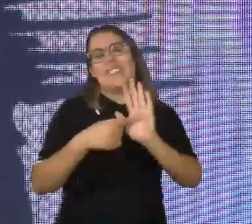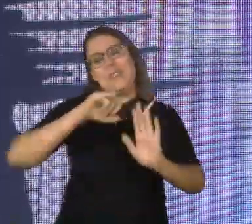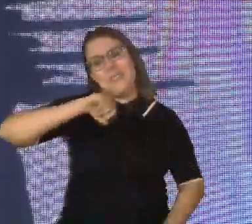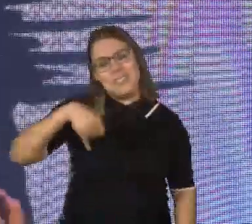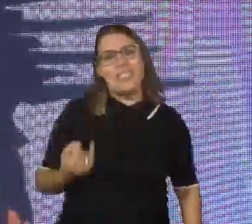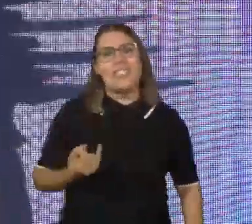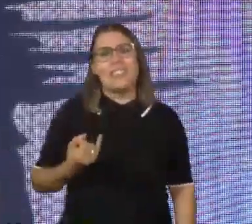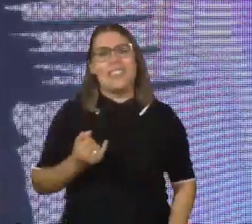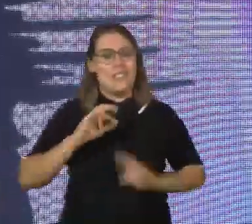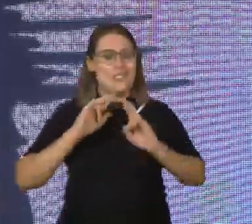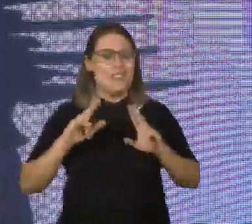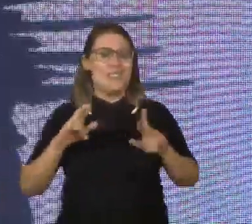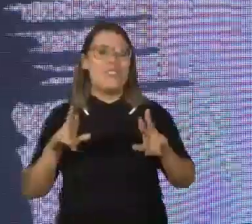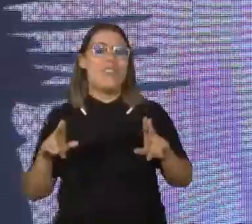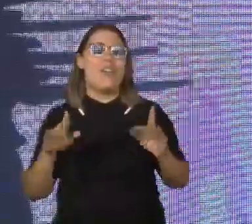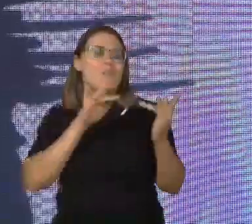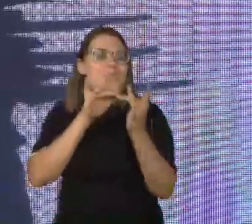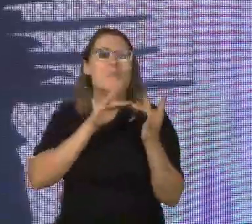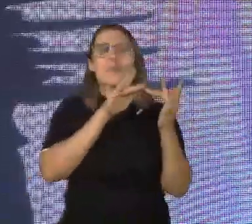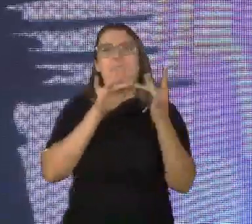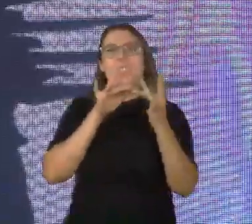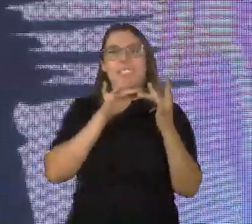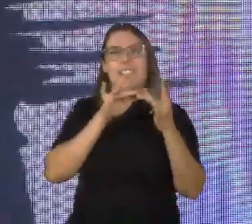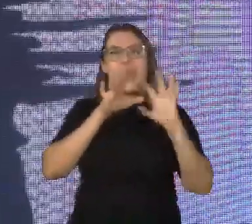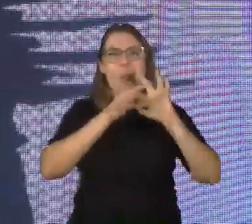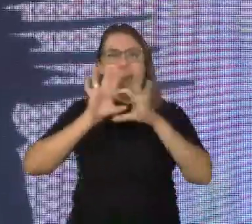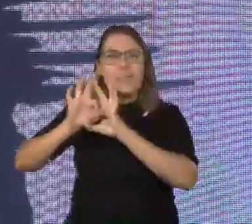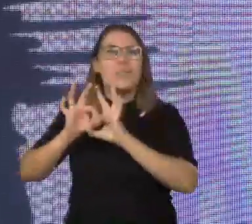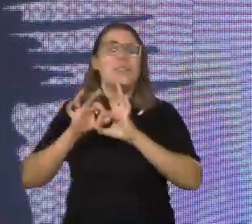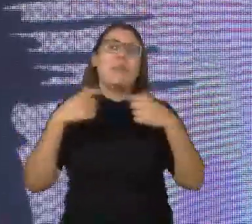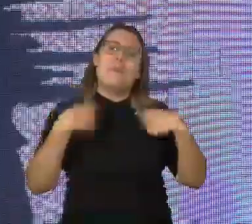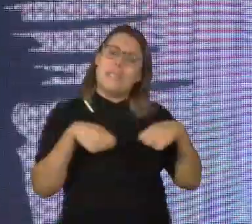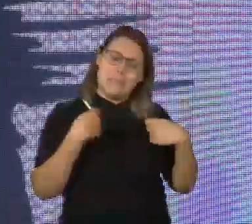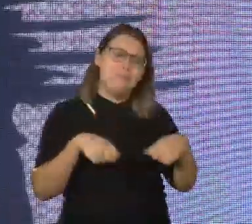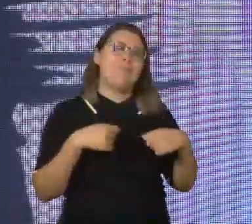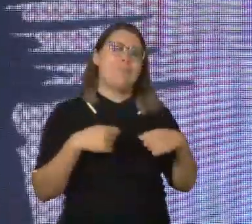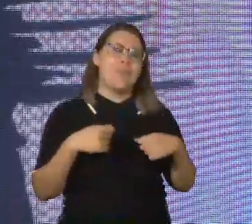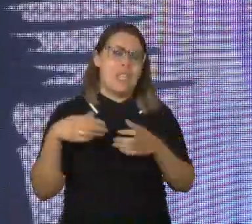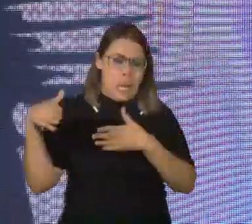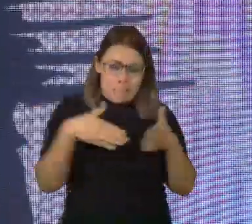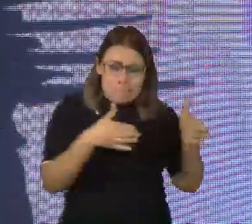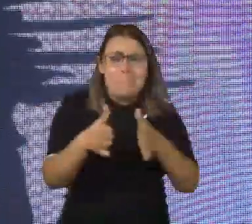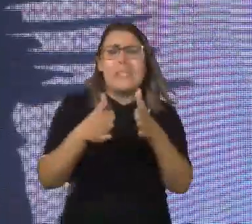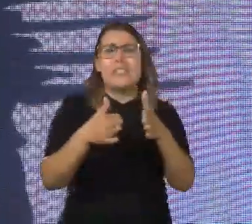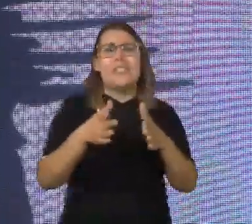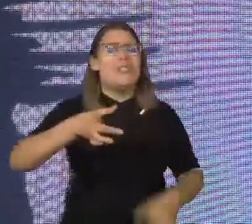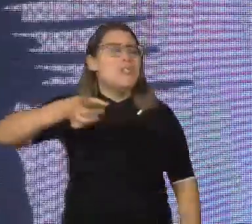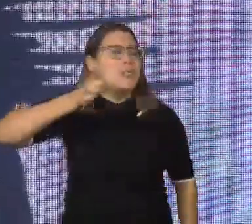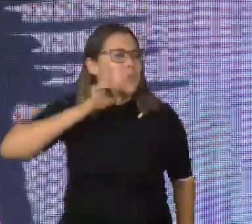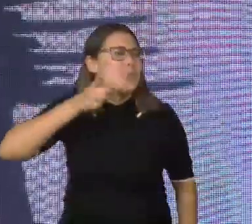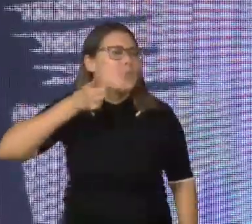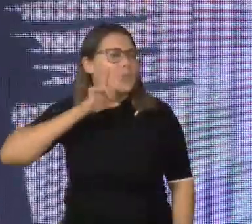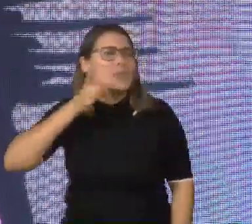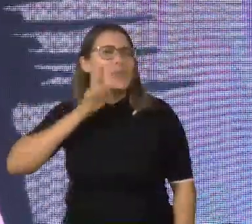oportunidades de novas conexões, de novos aprendizados, de novos caminhos. Todos